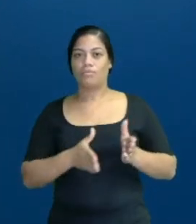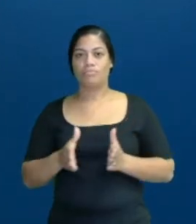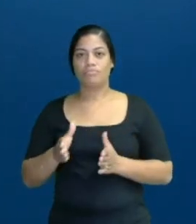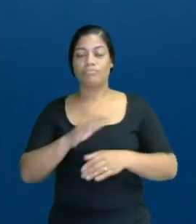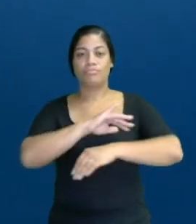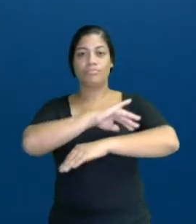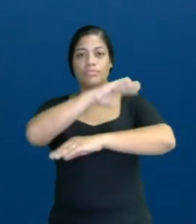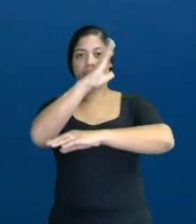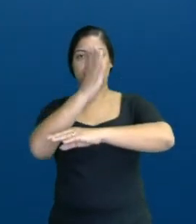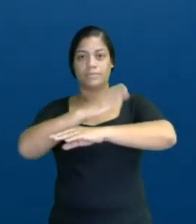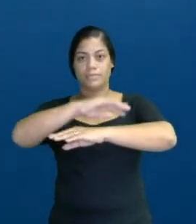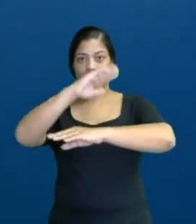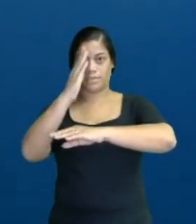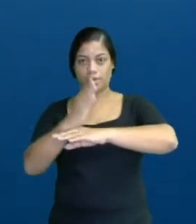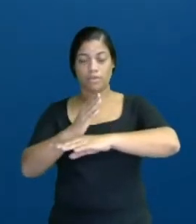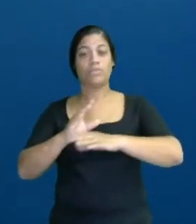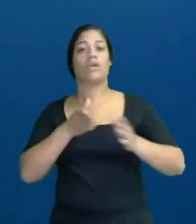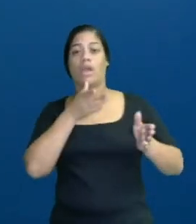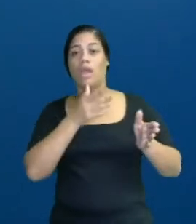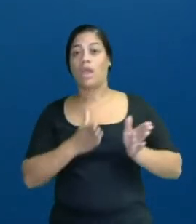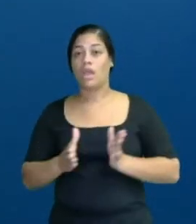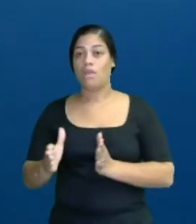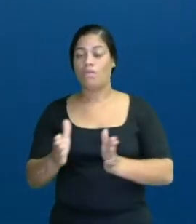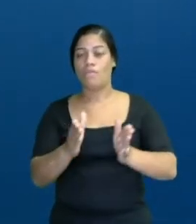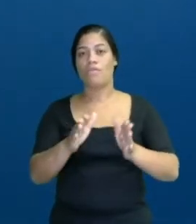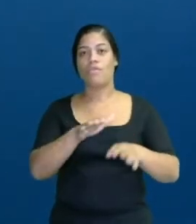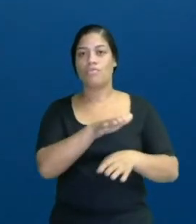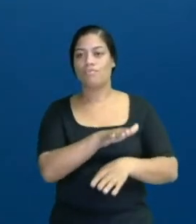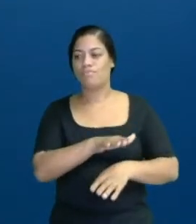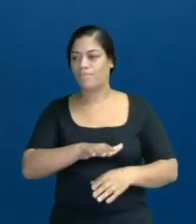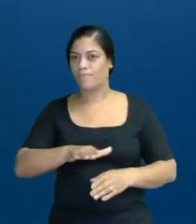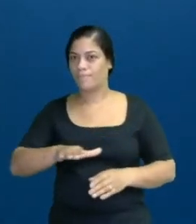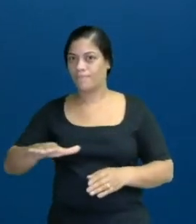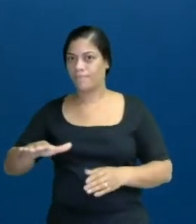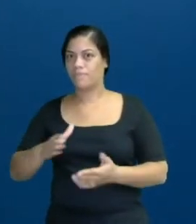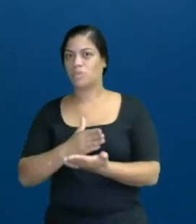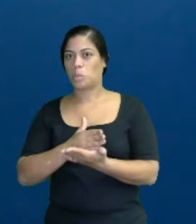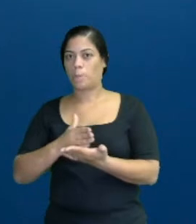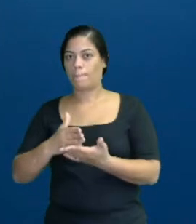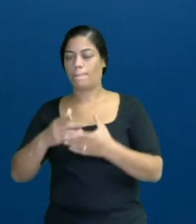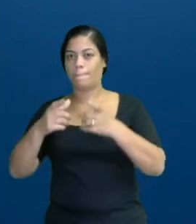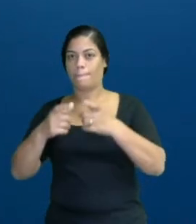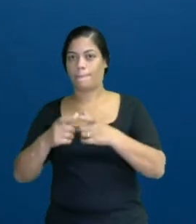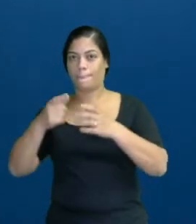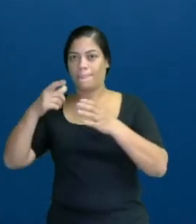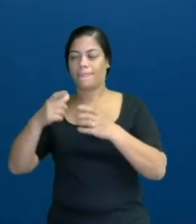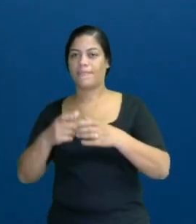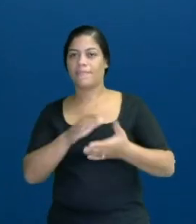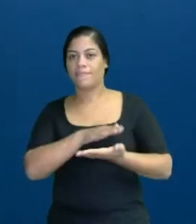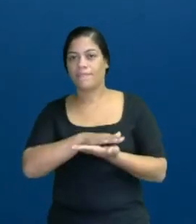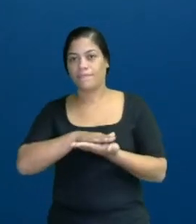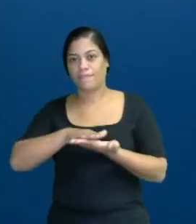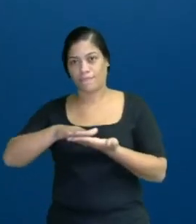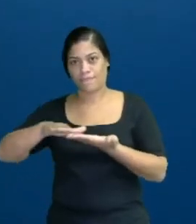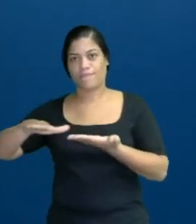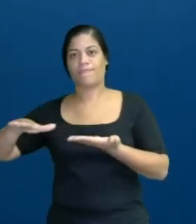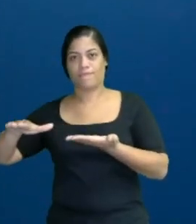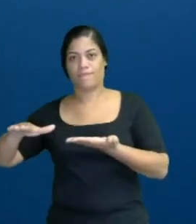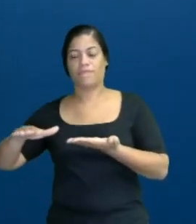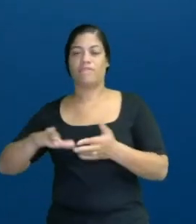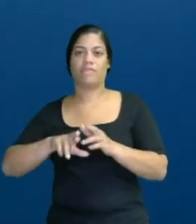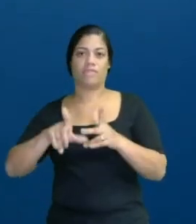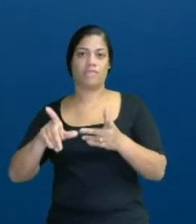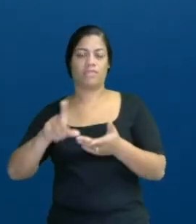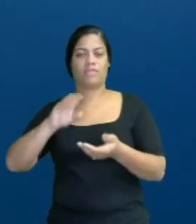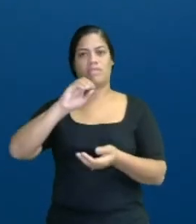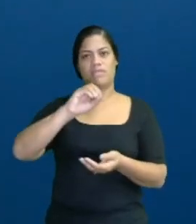de planície, certo? Os rios de planície, como o próprio nome diz, têm as suas nascentes em locais baixos, planos, que vão variar